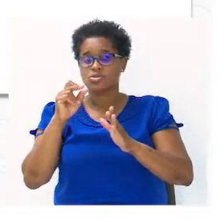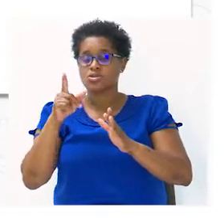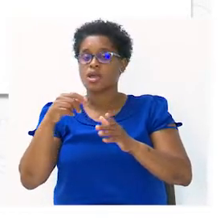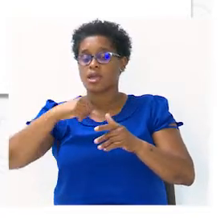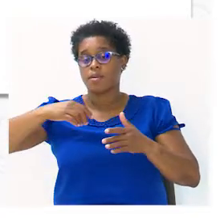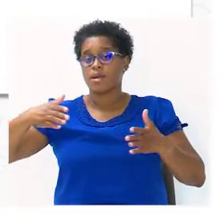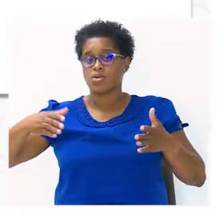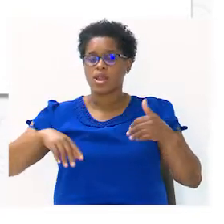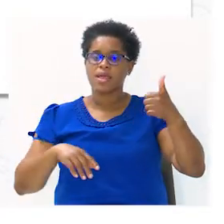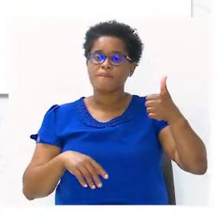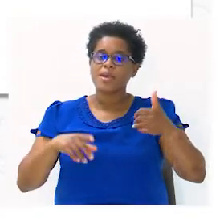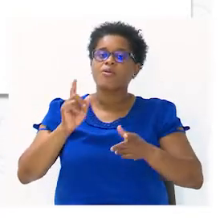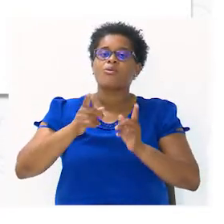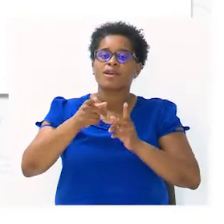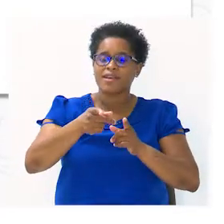colocaram?